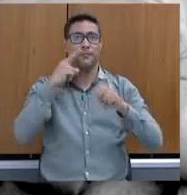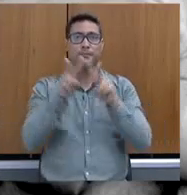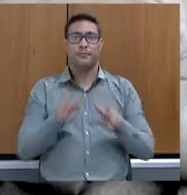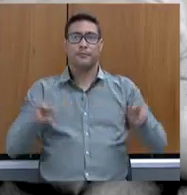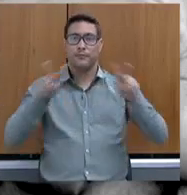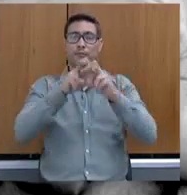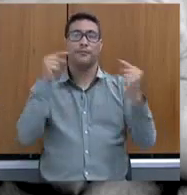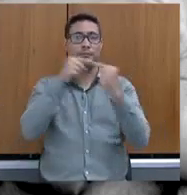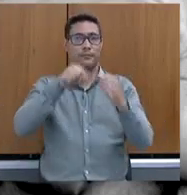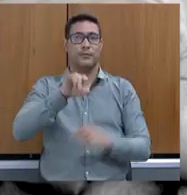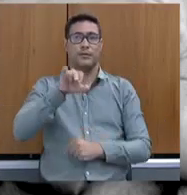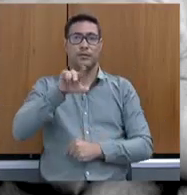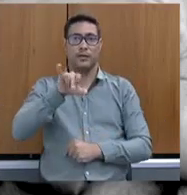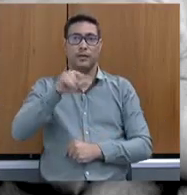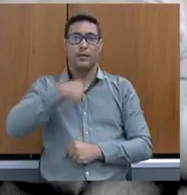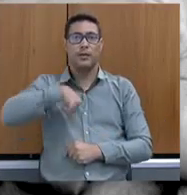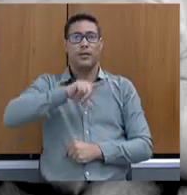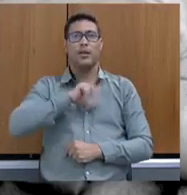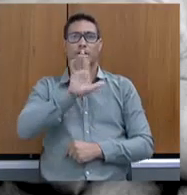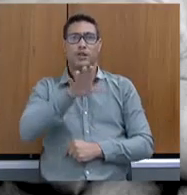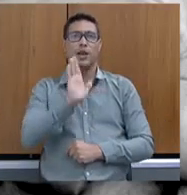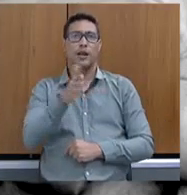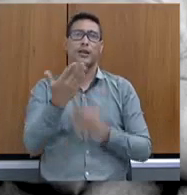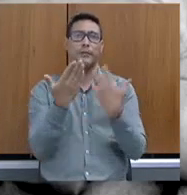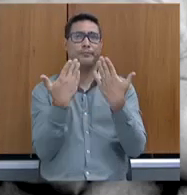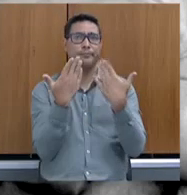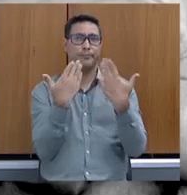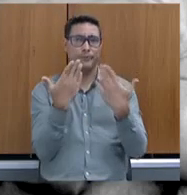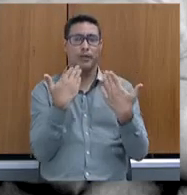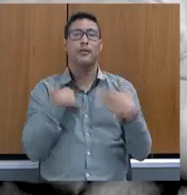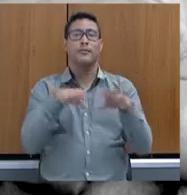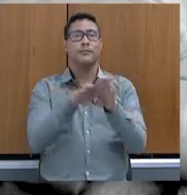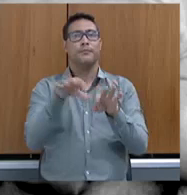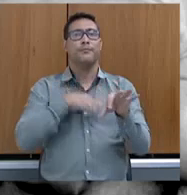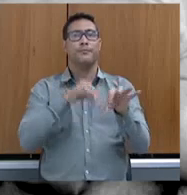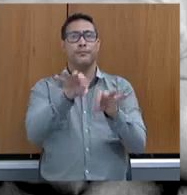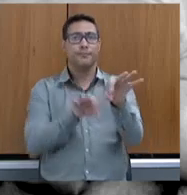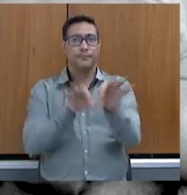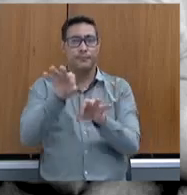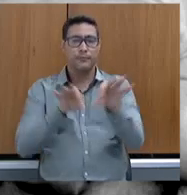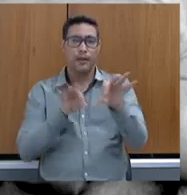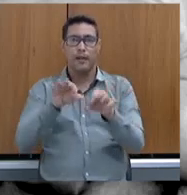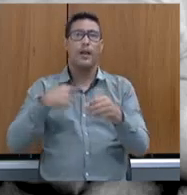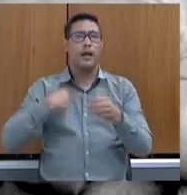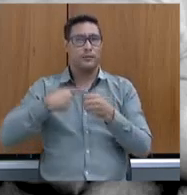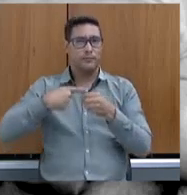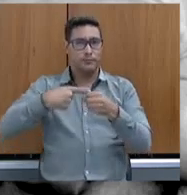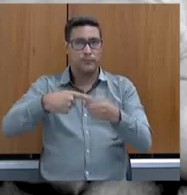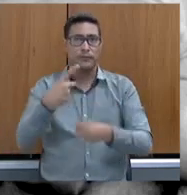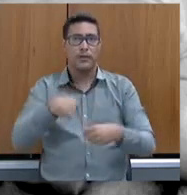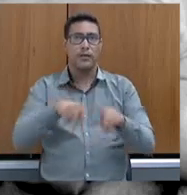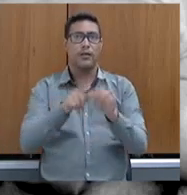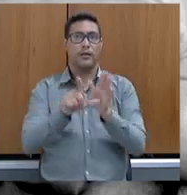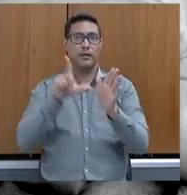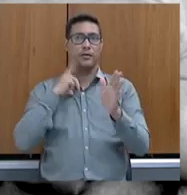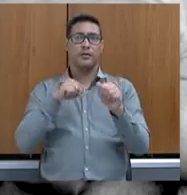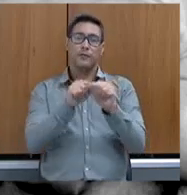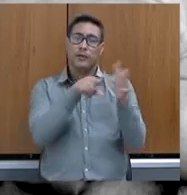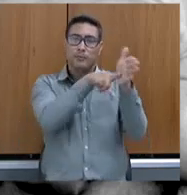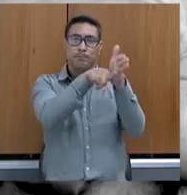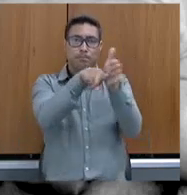pelancine é com quem nós já estamos em conversa e preparar as cidades para isso nós fizemos também uma pesquisa